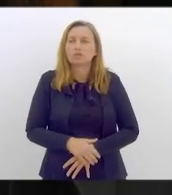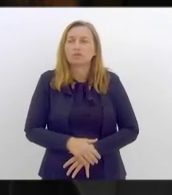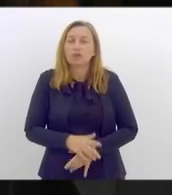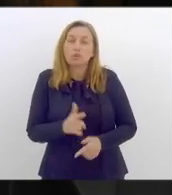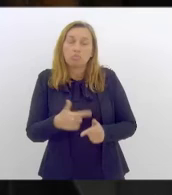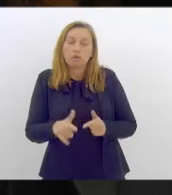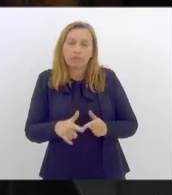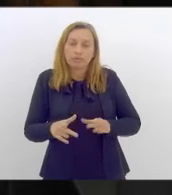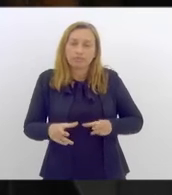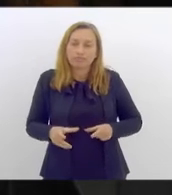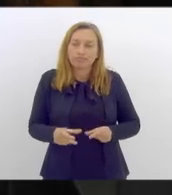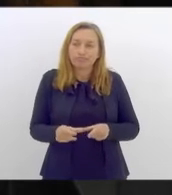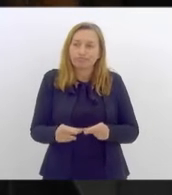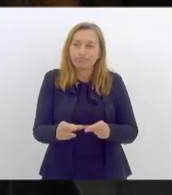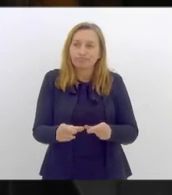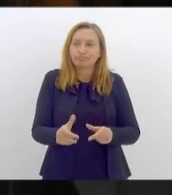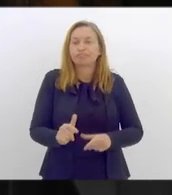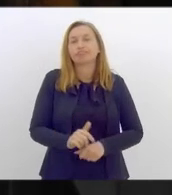câncer